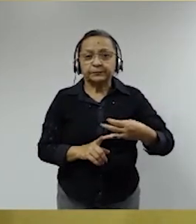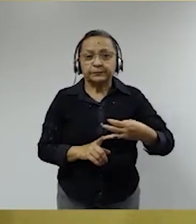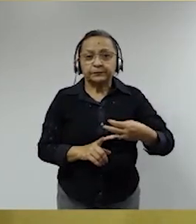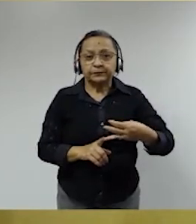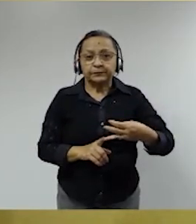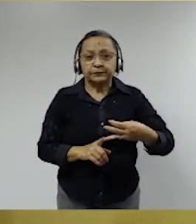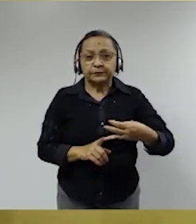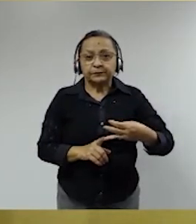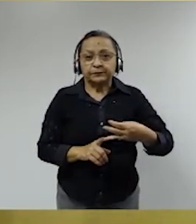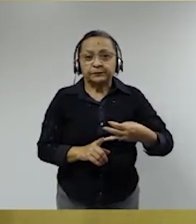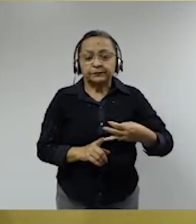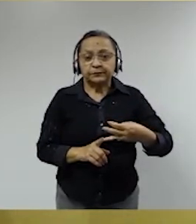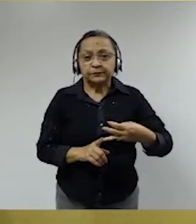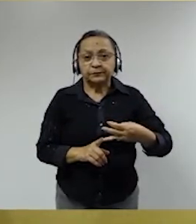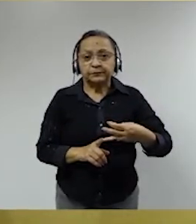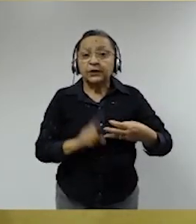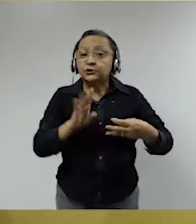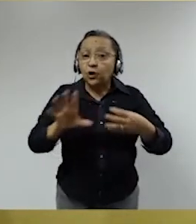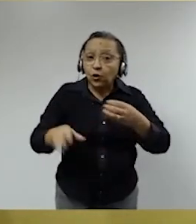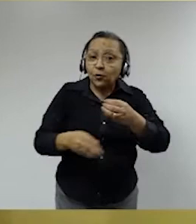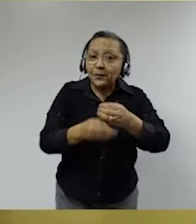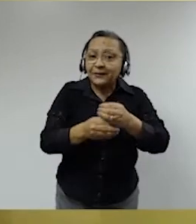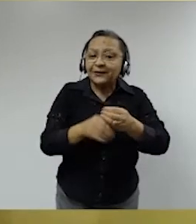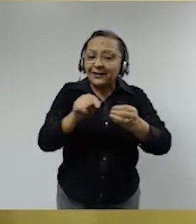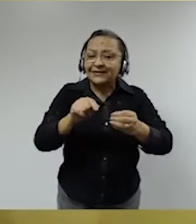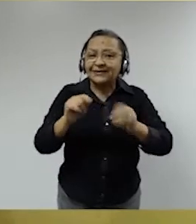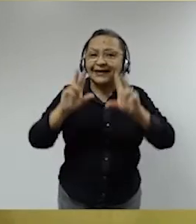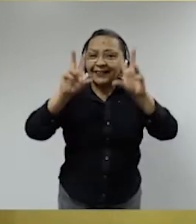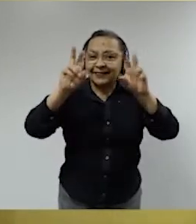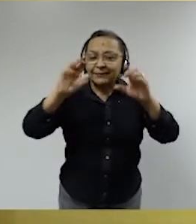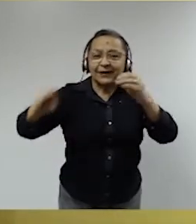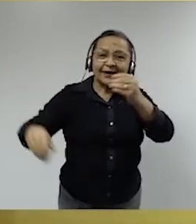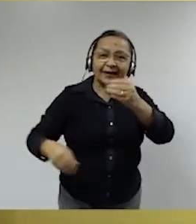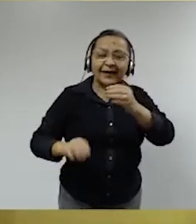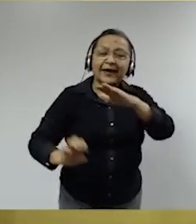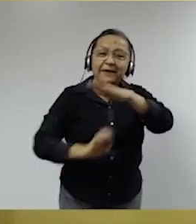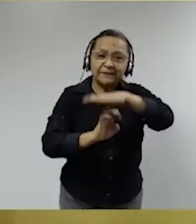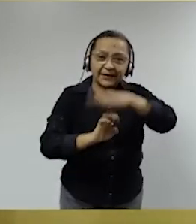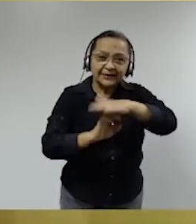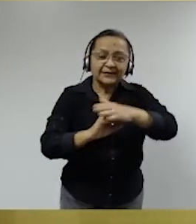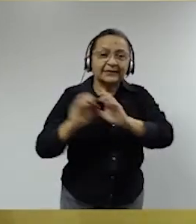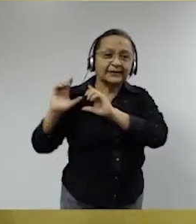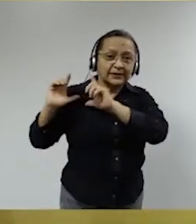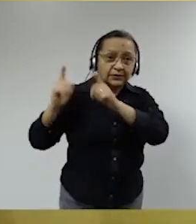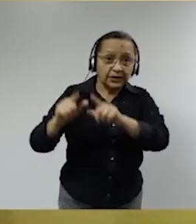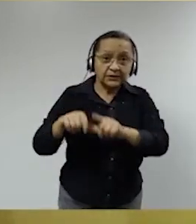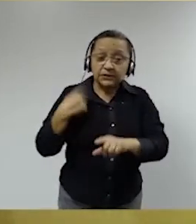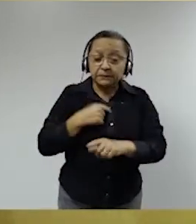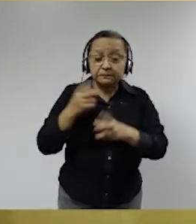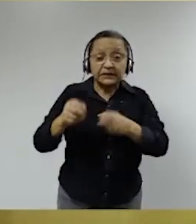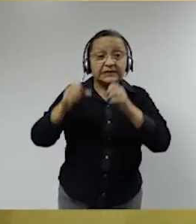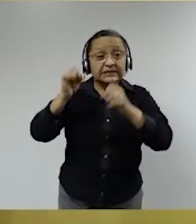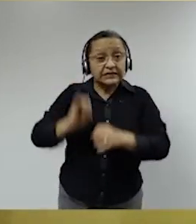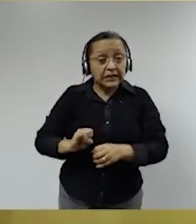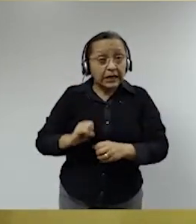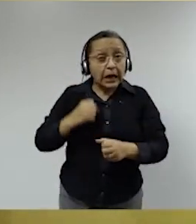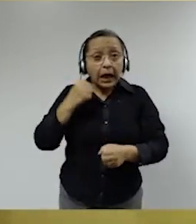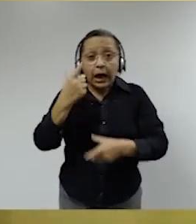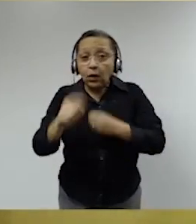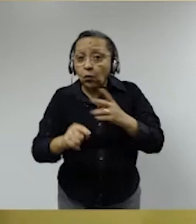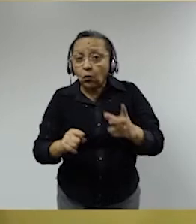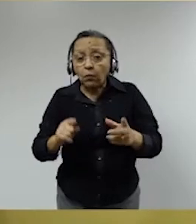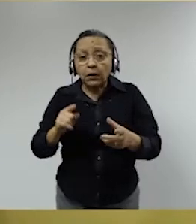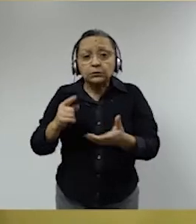Aí, só complementando esse tema das empresas tradicionais, a gente percebe que, se algumas consolidações não acontecerem, elas vão